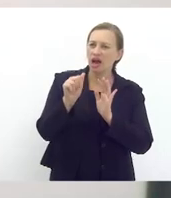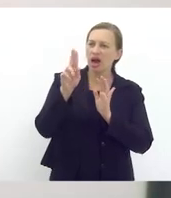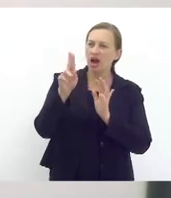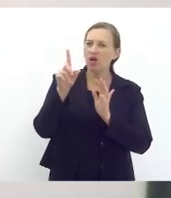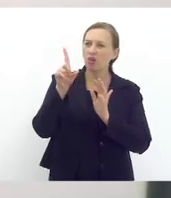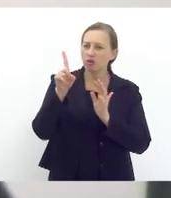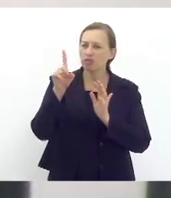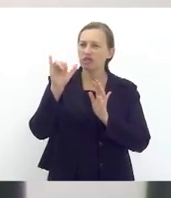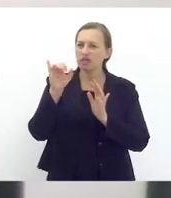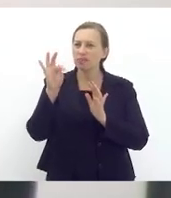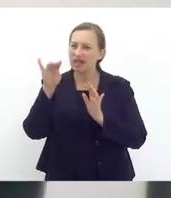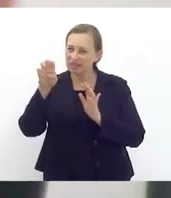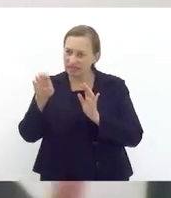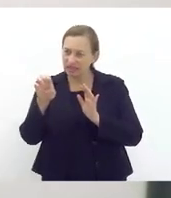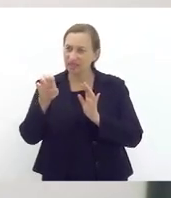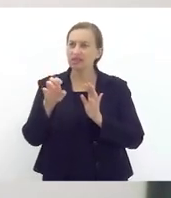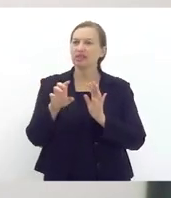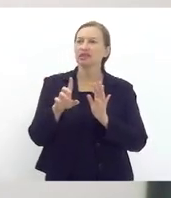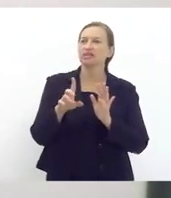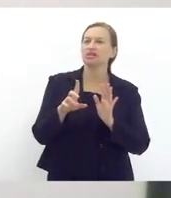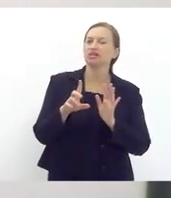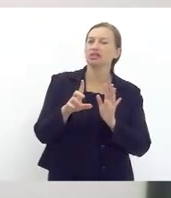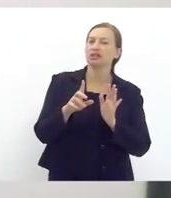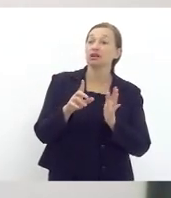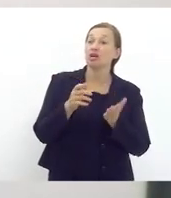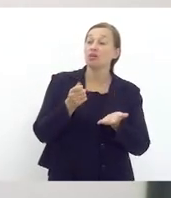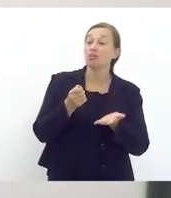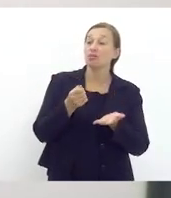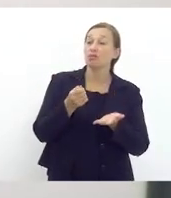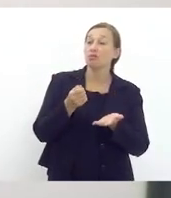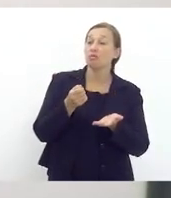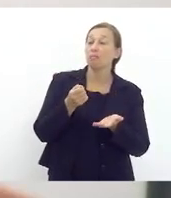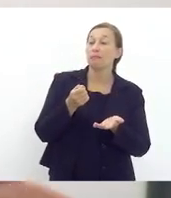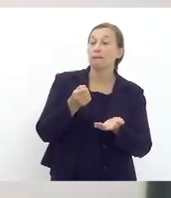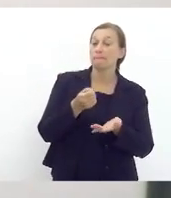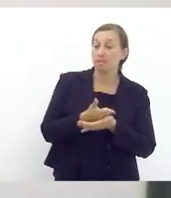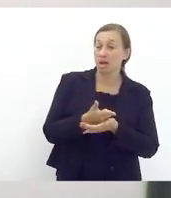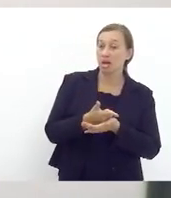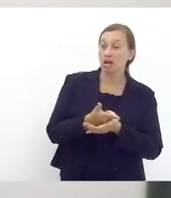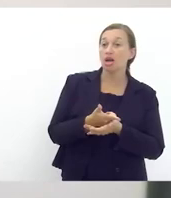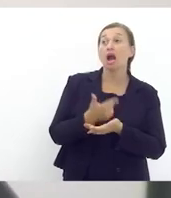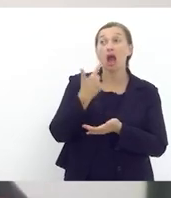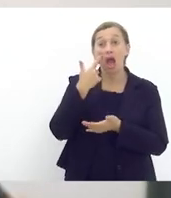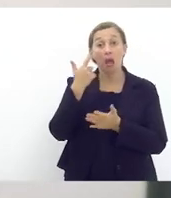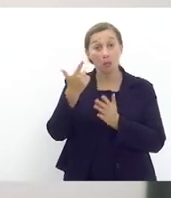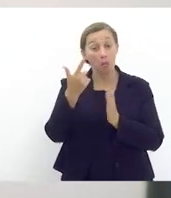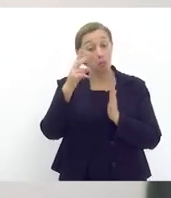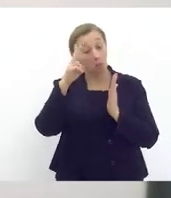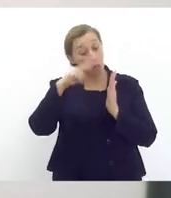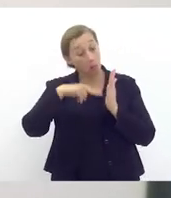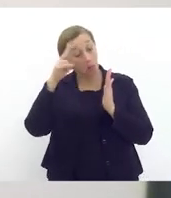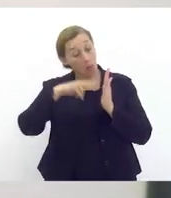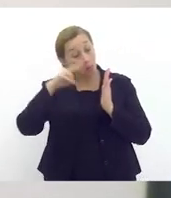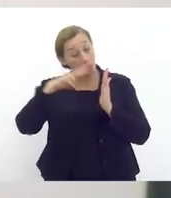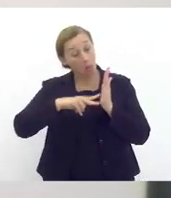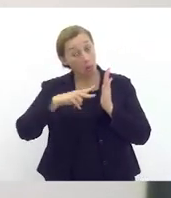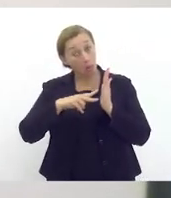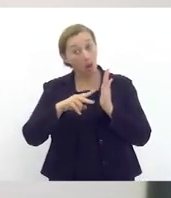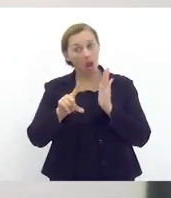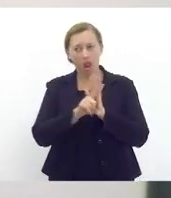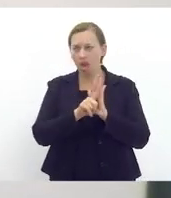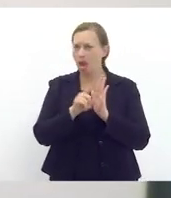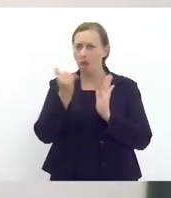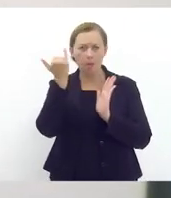processos anteriores prestação de contas é muito mais facilitado recomendo que leia a lei sem preguiça de ler até o final